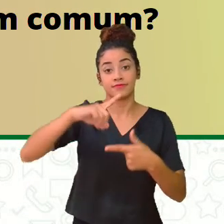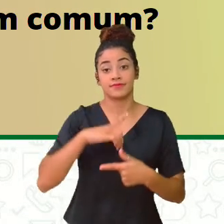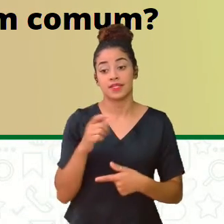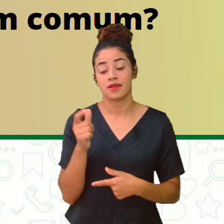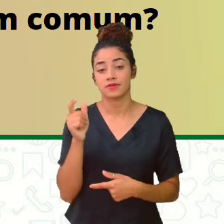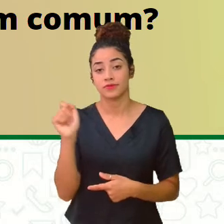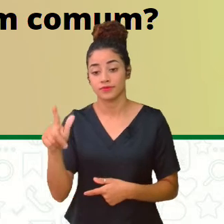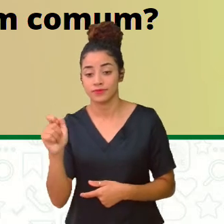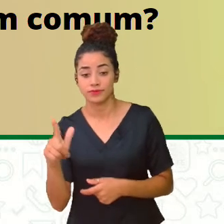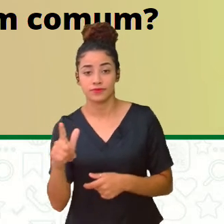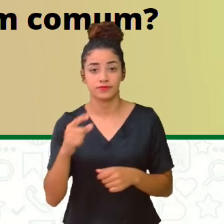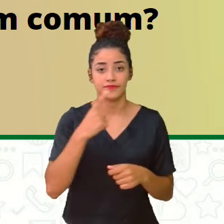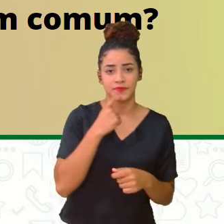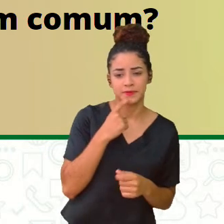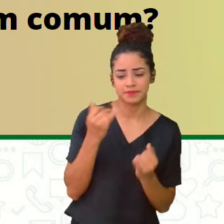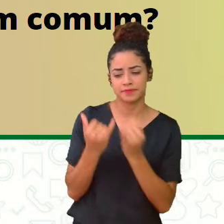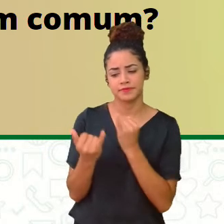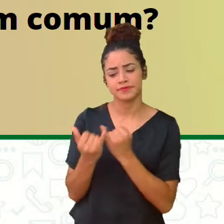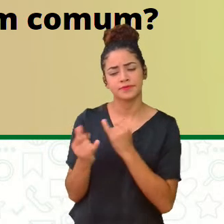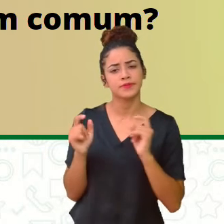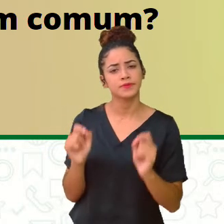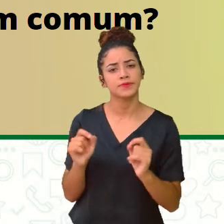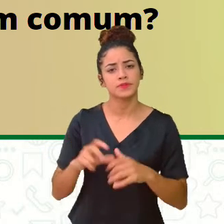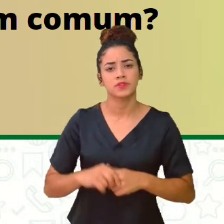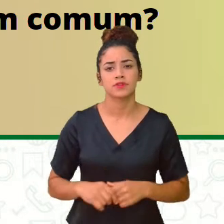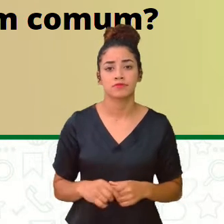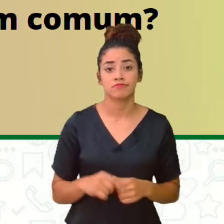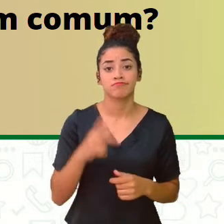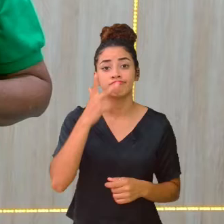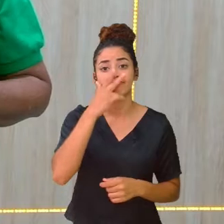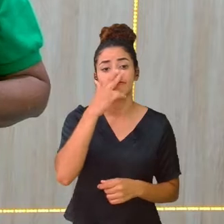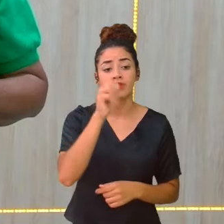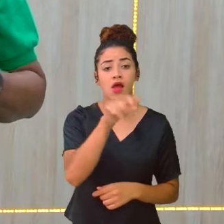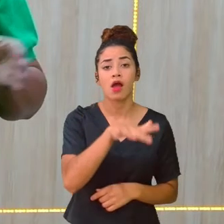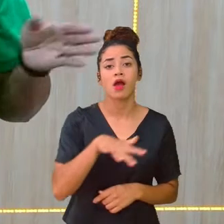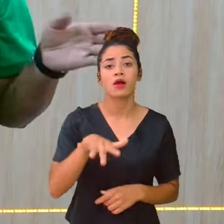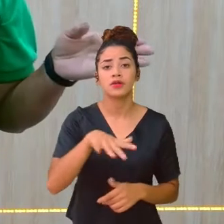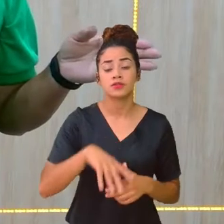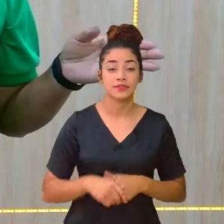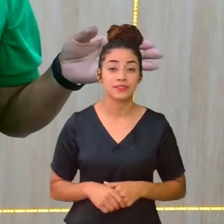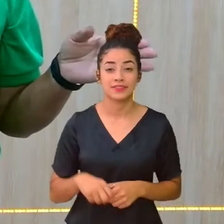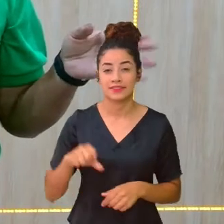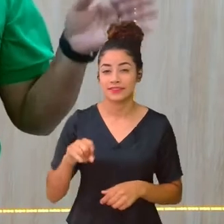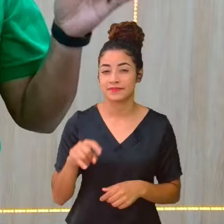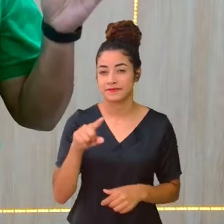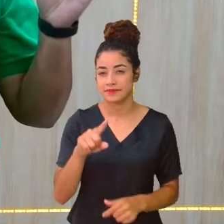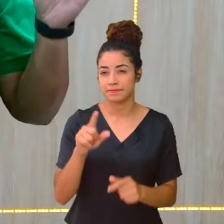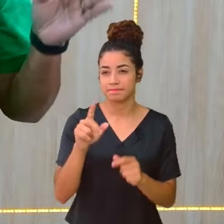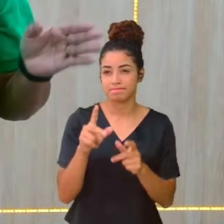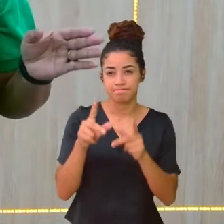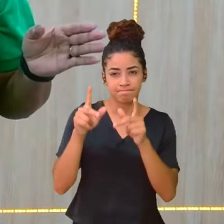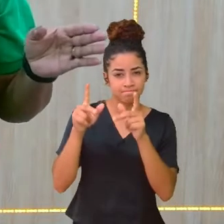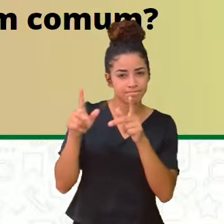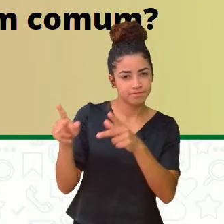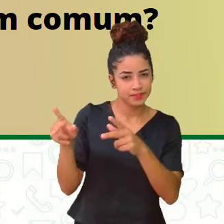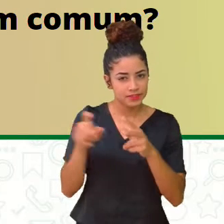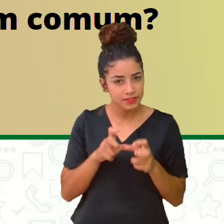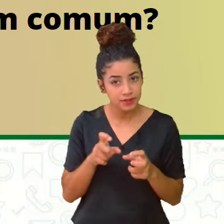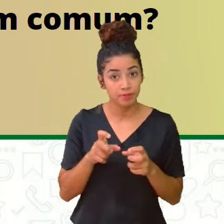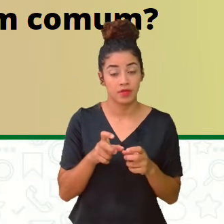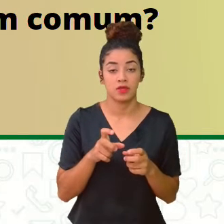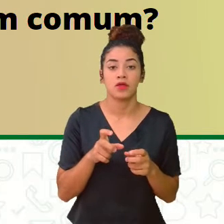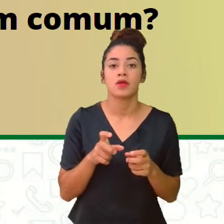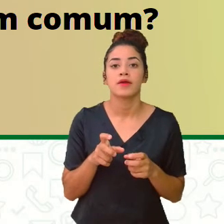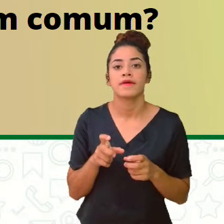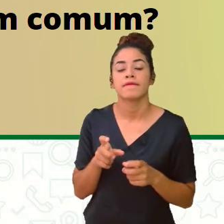comum. Perceberam? Eles têm a mesma área, gente. Se você perceber, o vermelho está numa